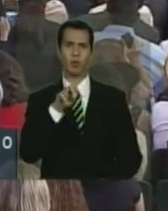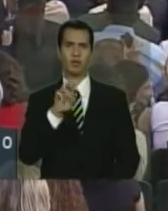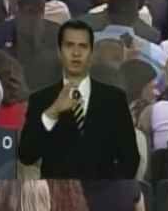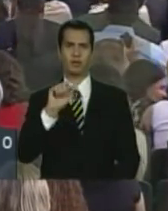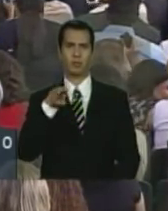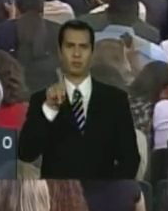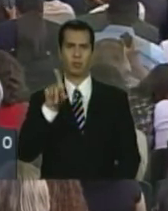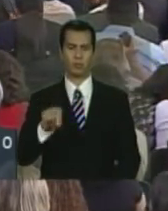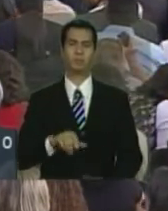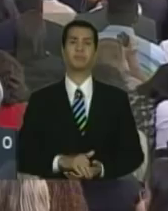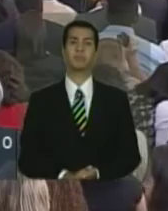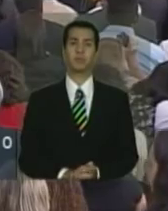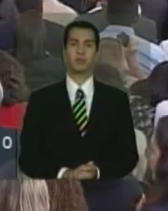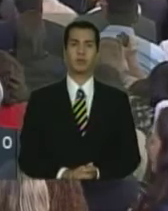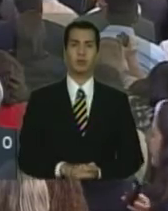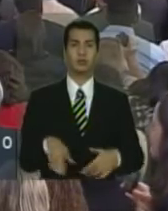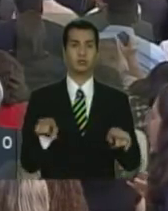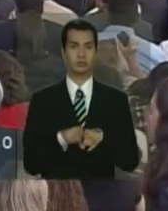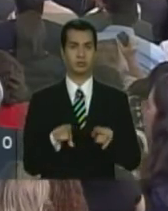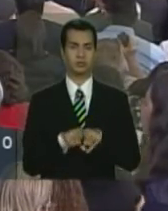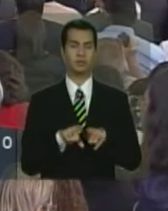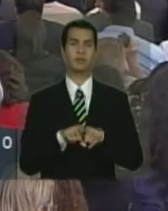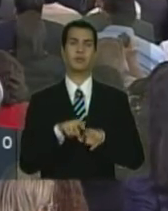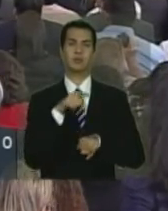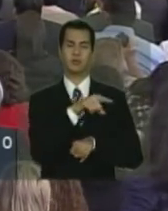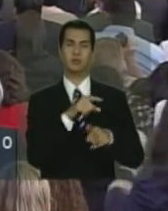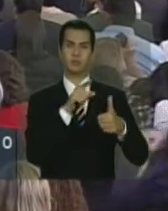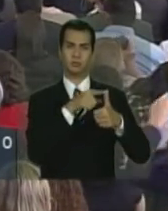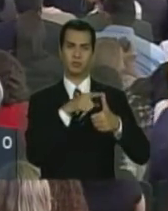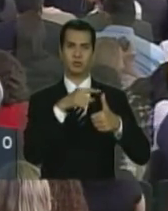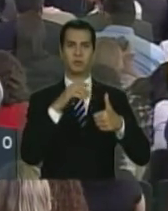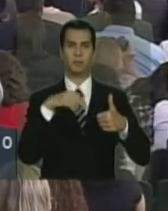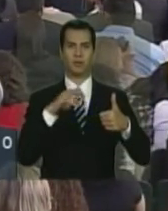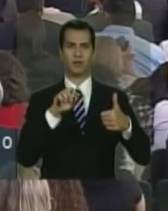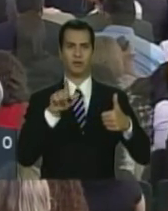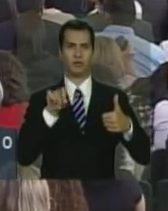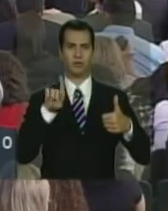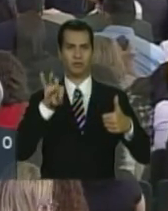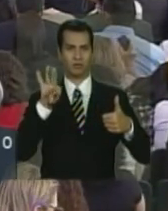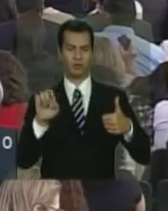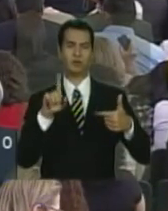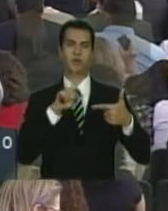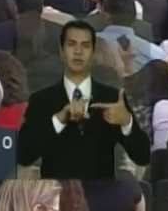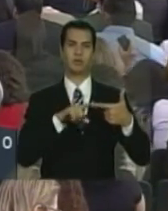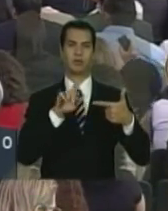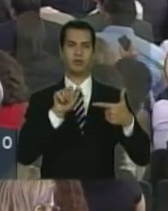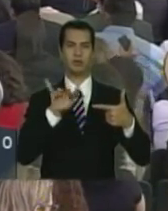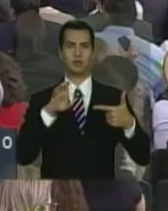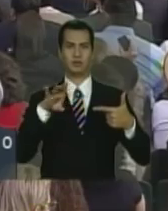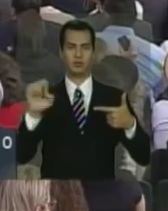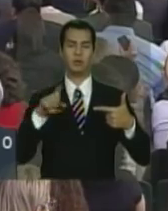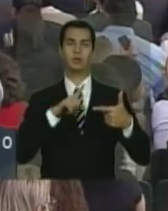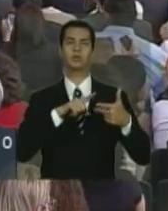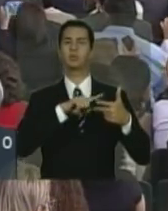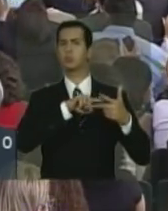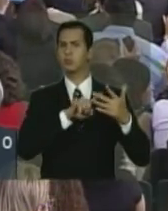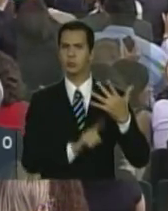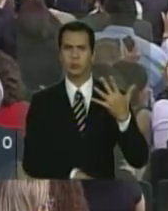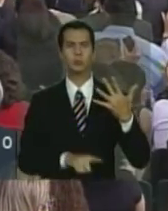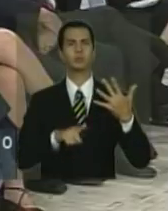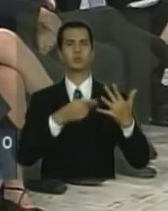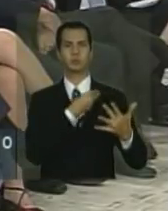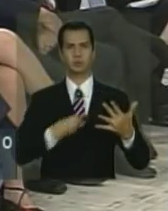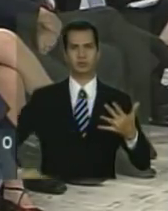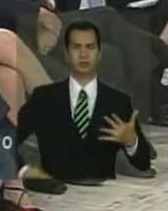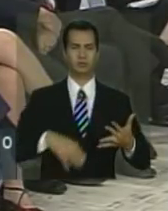Em nome do Aloysio Mercadante, da ministra Gleice Hoffmann, da Casa Civil, cumprimento todos os ministros e